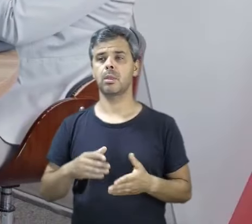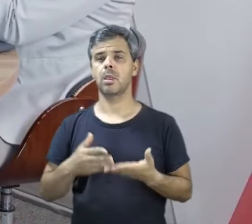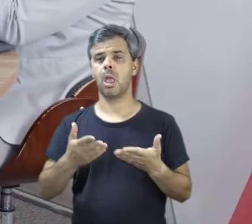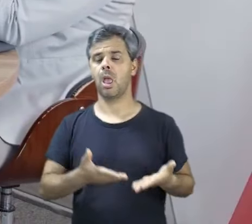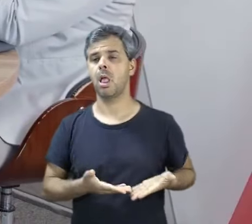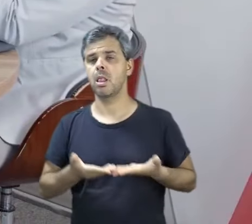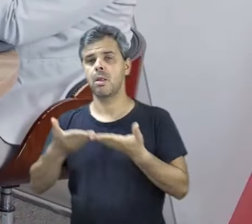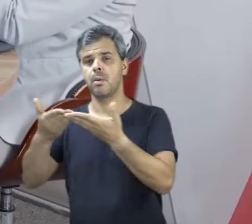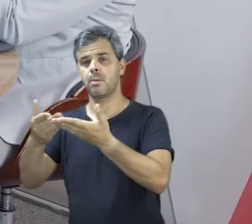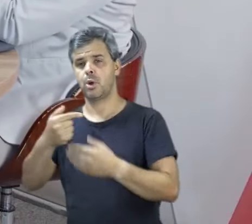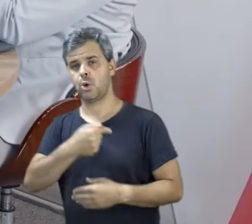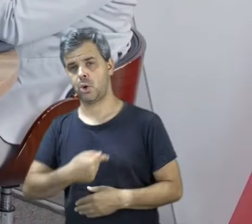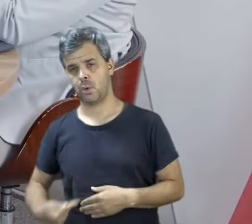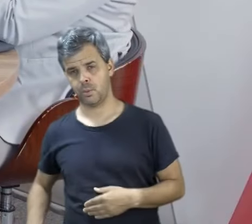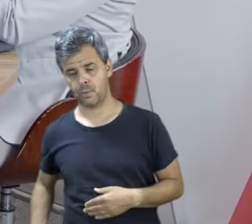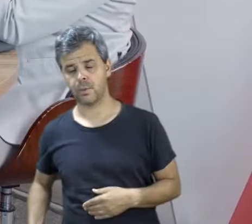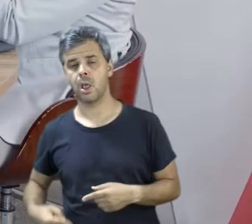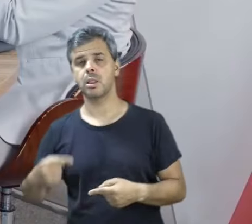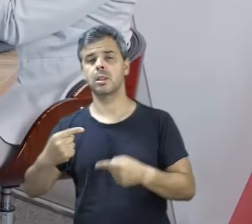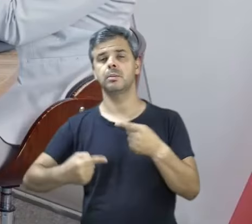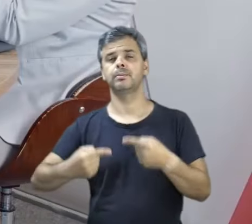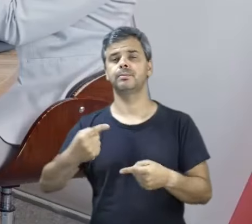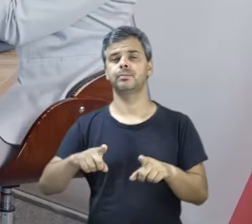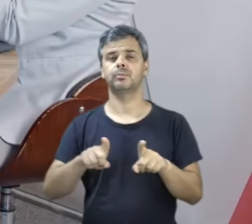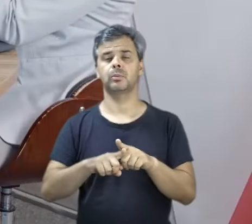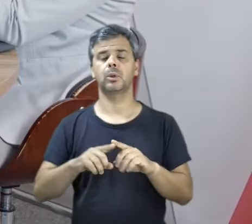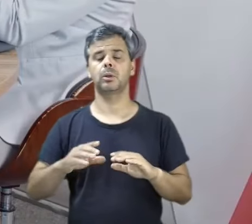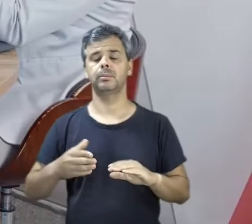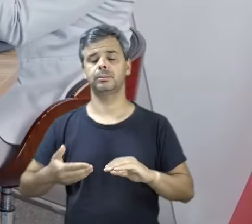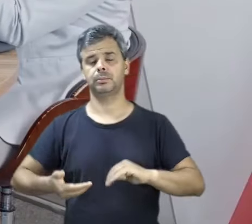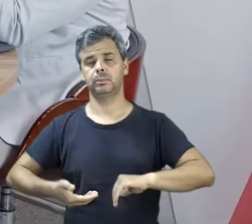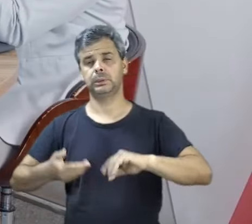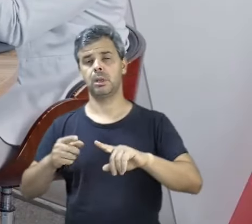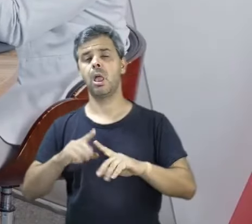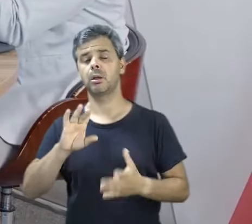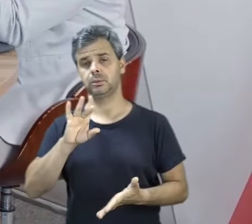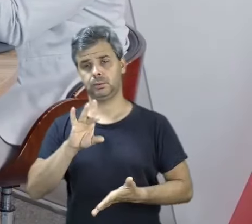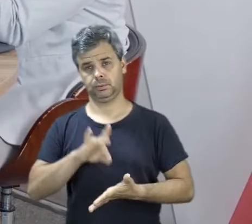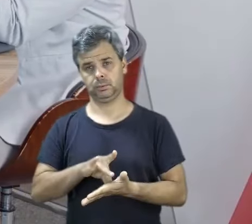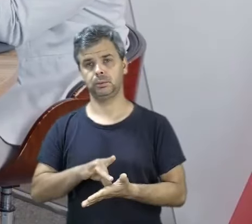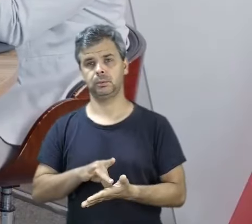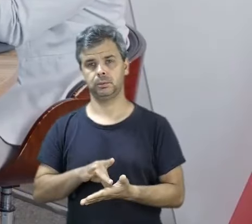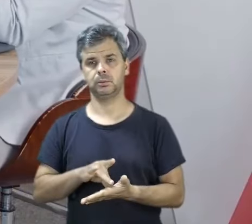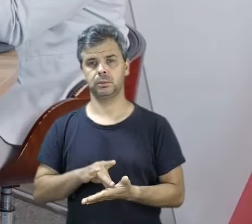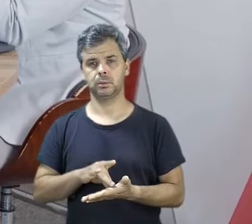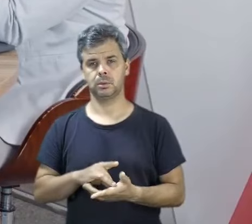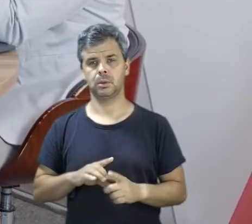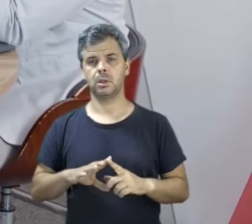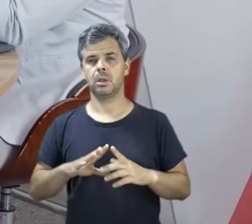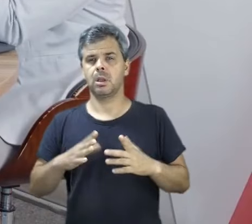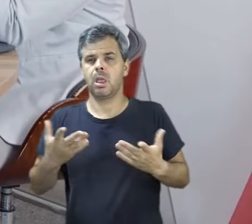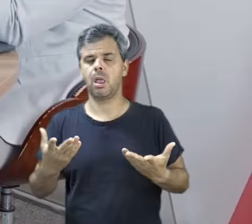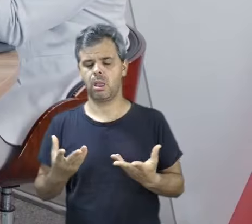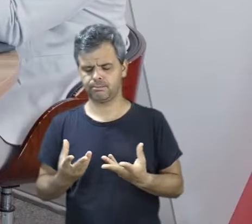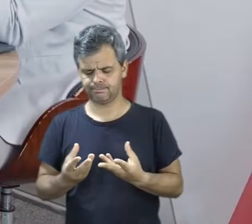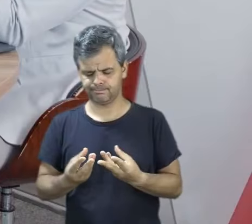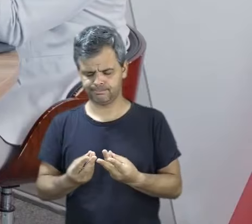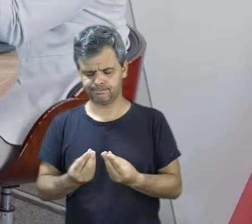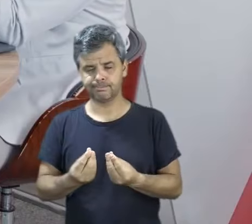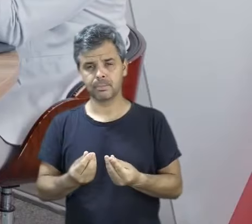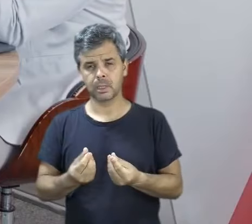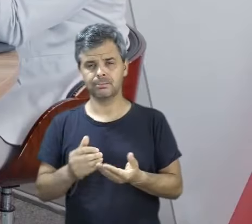para o governo, é levado para ser debatido também no Congresso. Então, realmente, é a essência realmente, né,